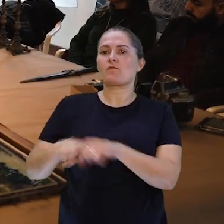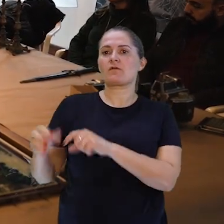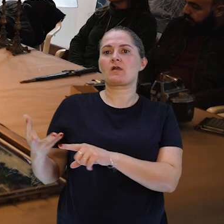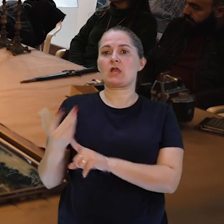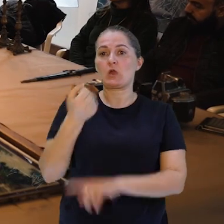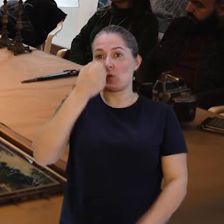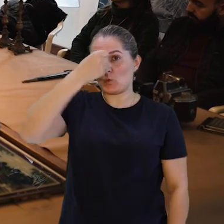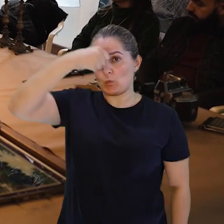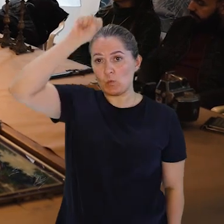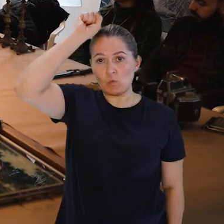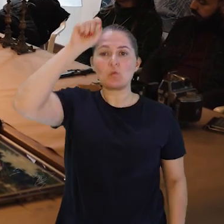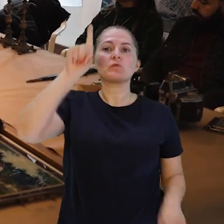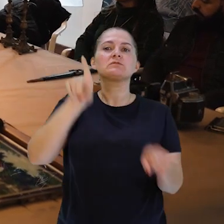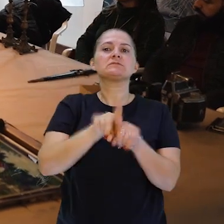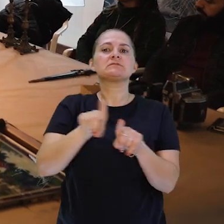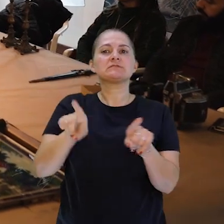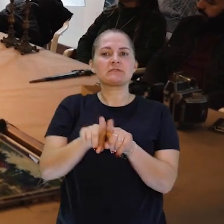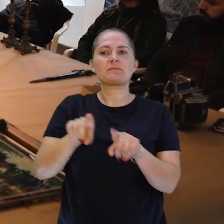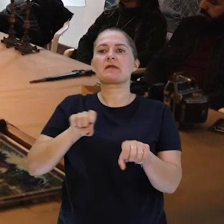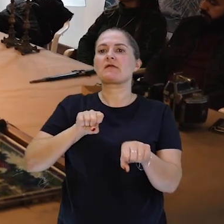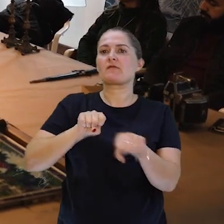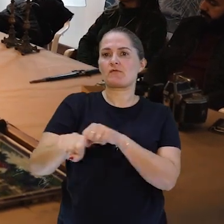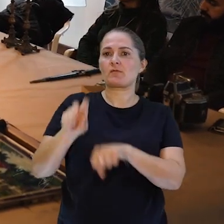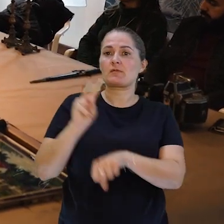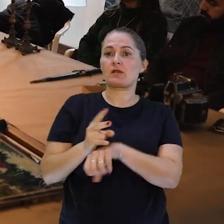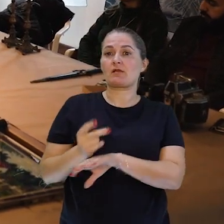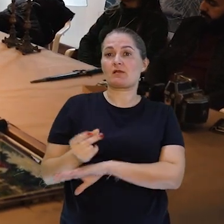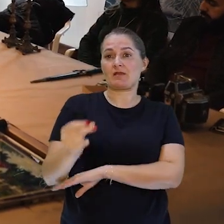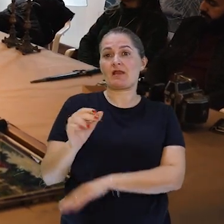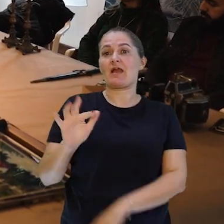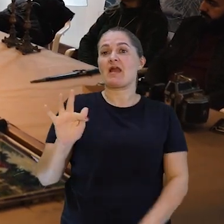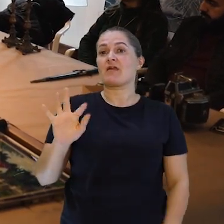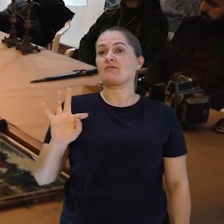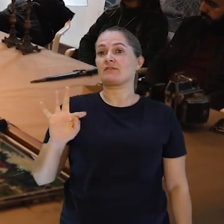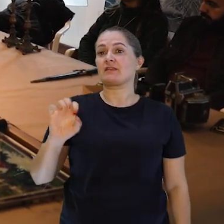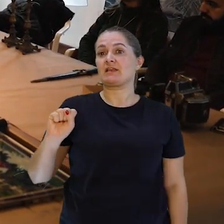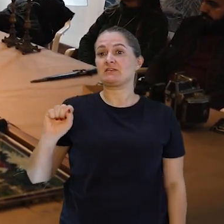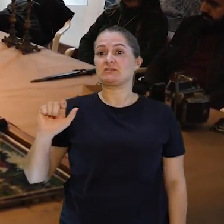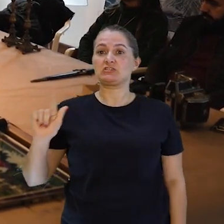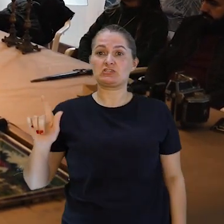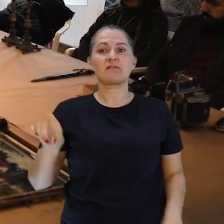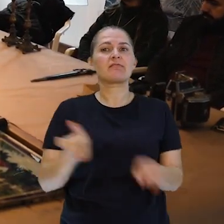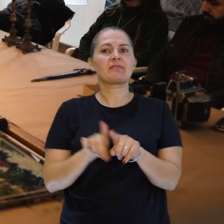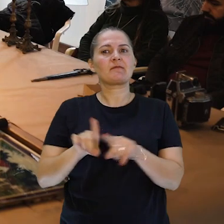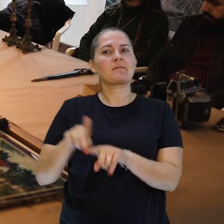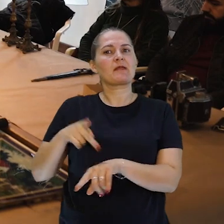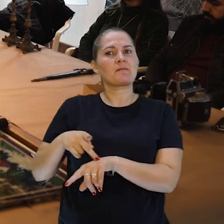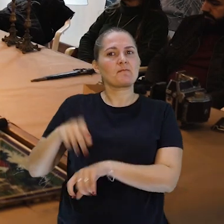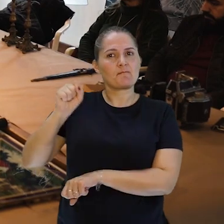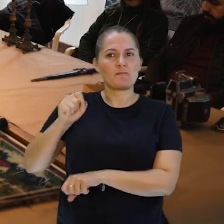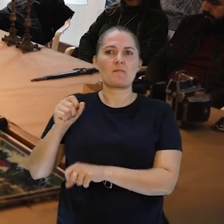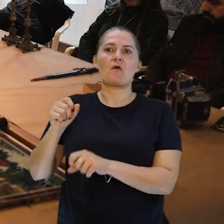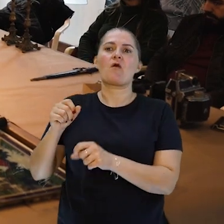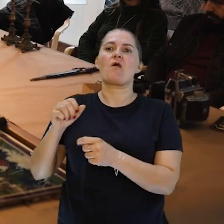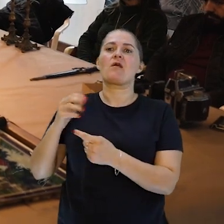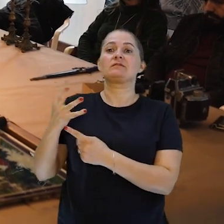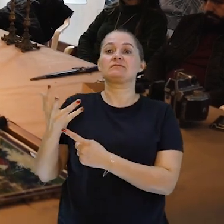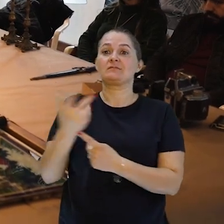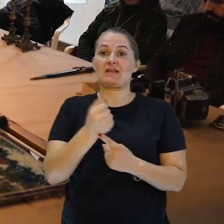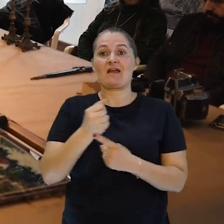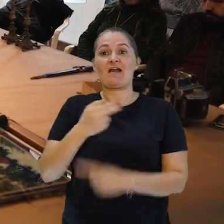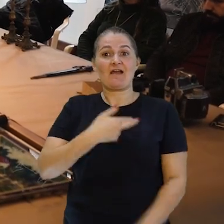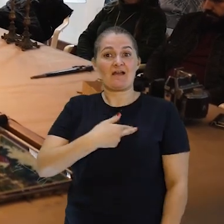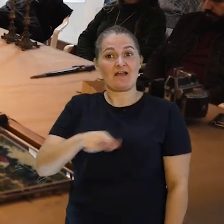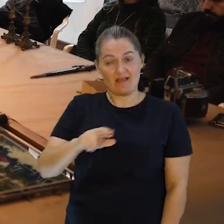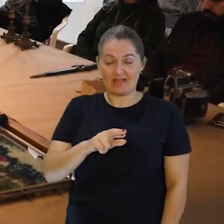em Educação Artística pela UX, também é graduado em Conservação e Restauro pela FTSG, é especialista em Arte